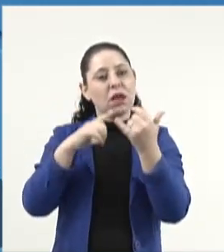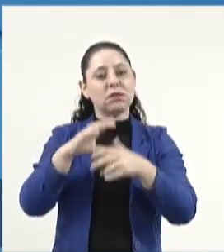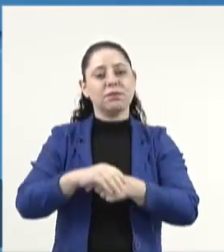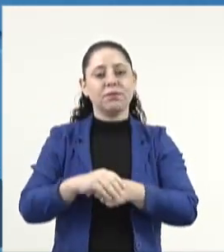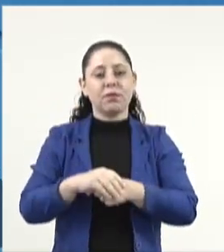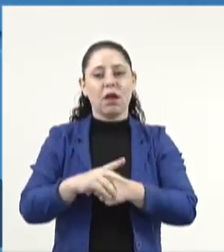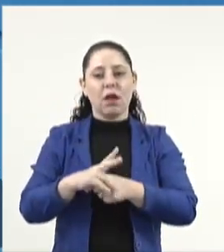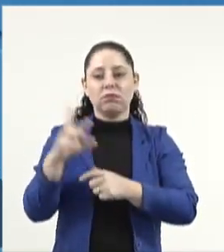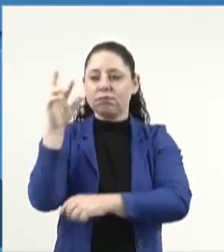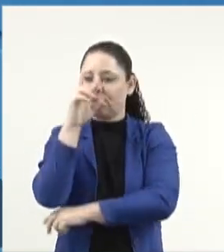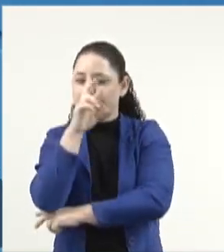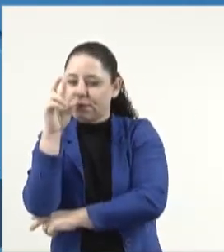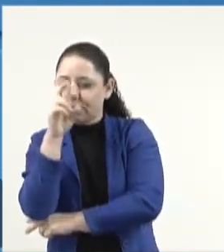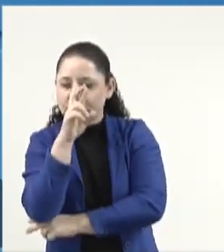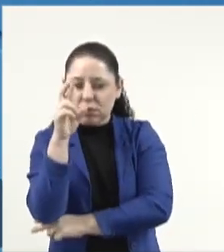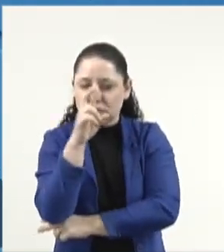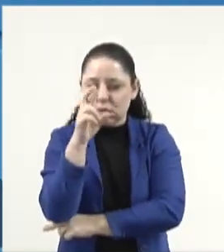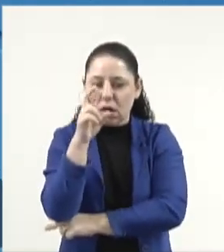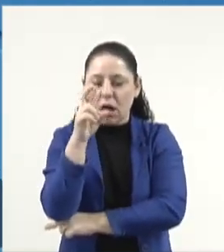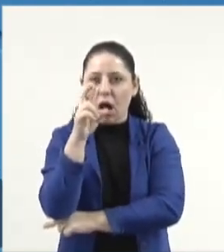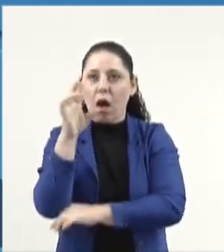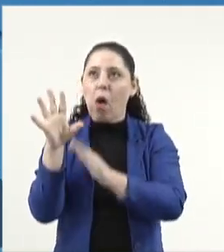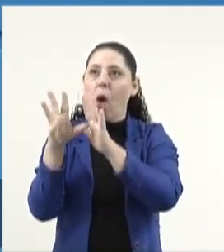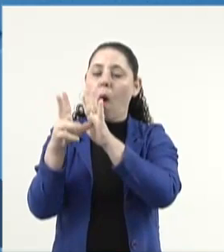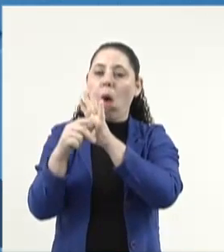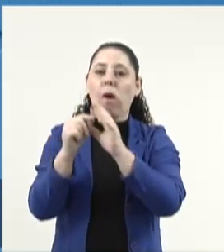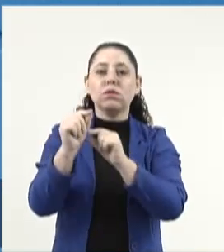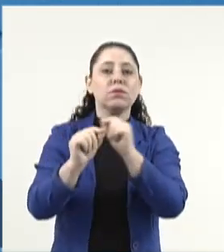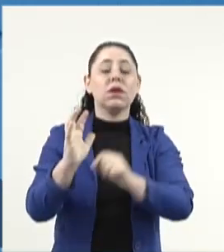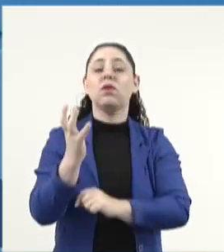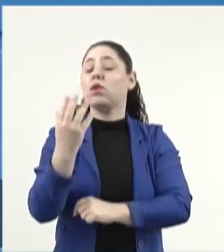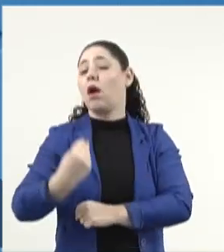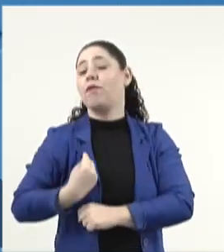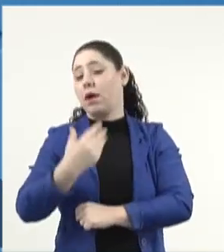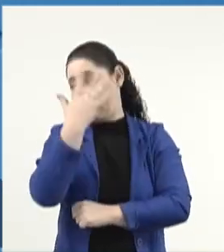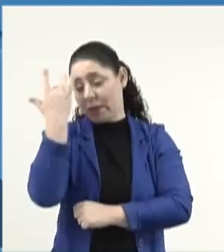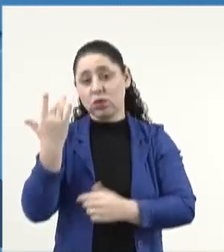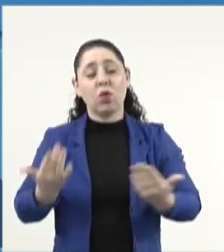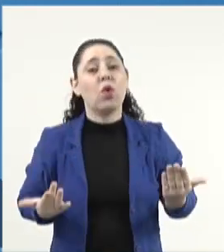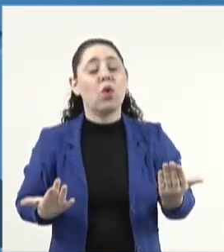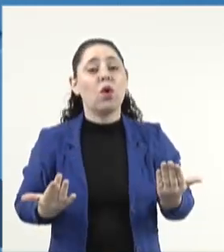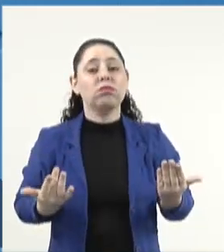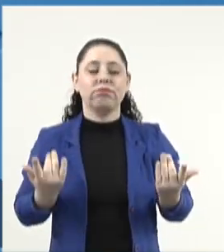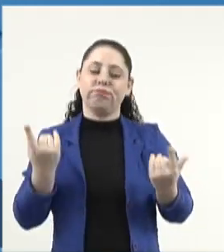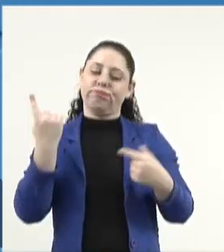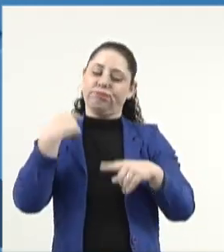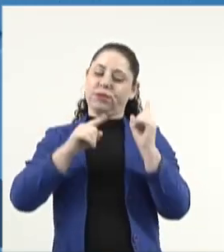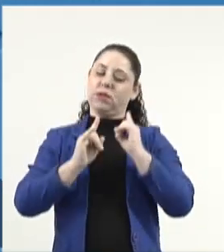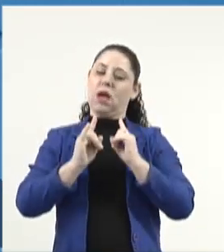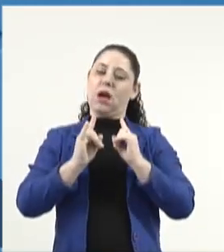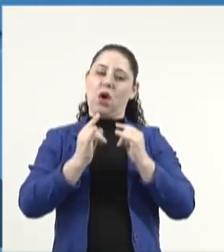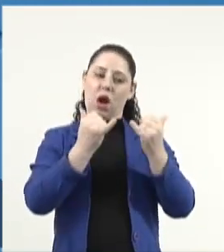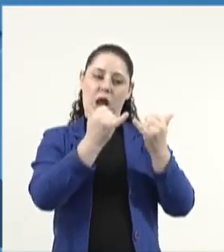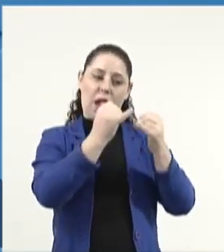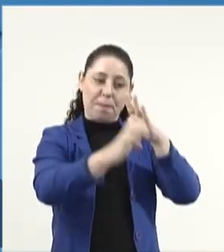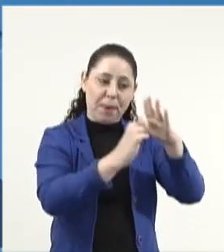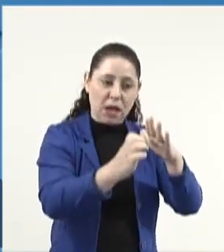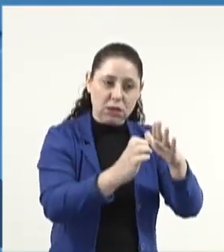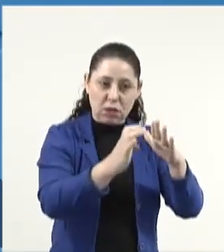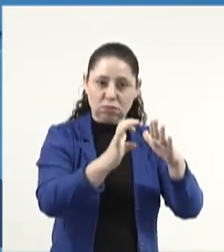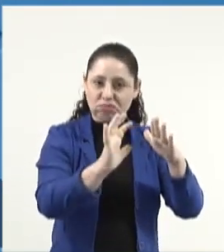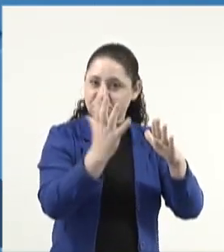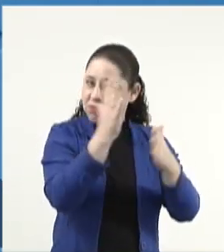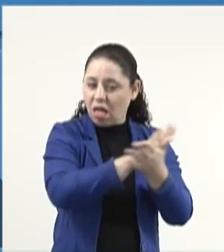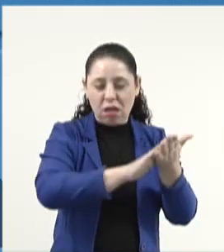aquelas fiscalizações extraordinárias, o furto de energia. O que acontece com a vida dessa pessoa? No inverso. Agora, com a companhia, parece que nada nunca